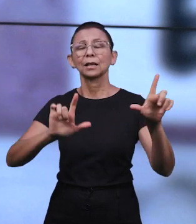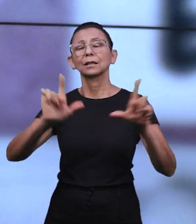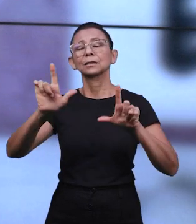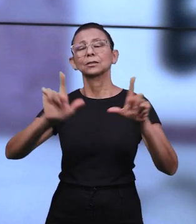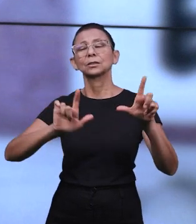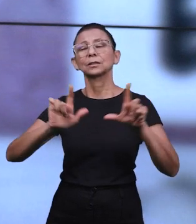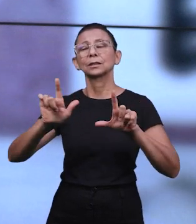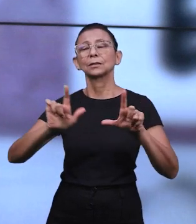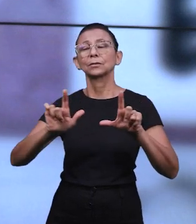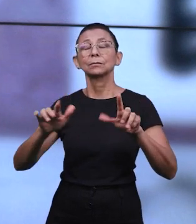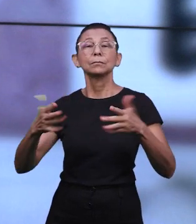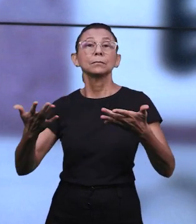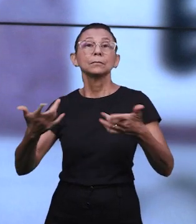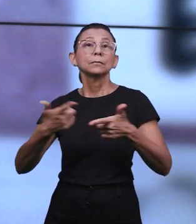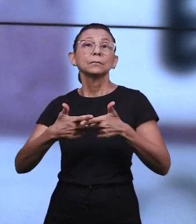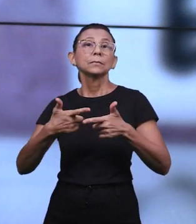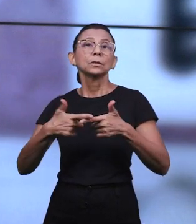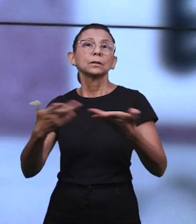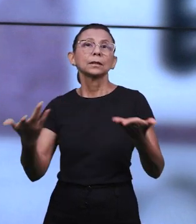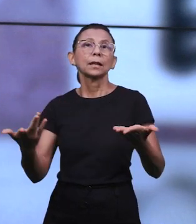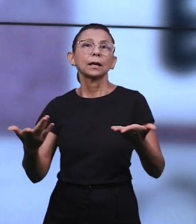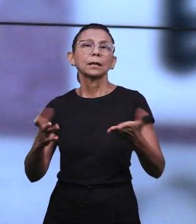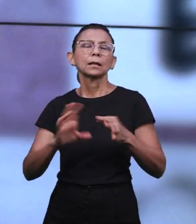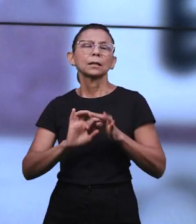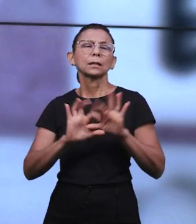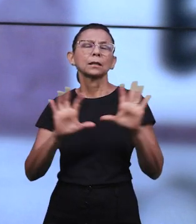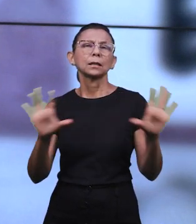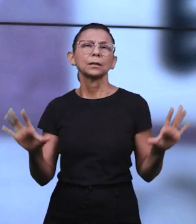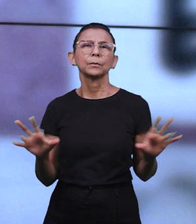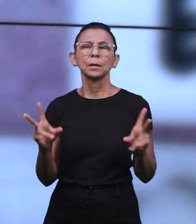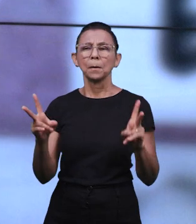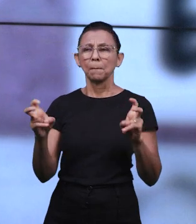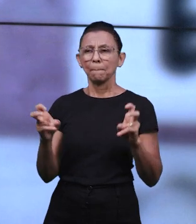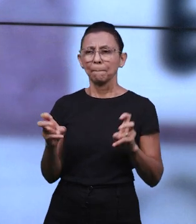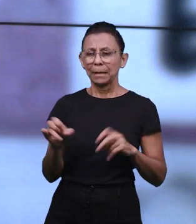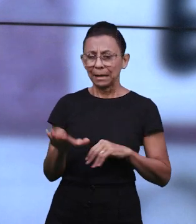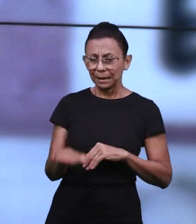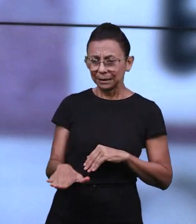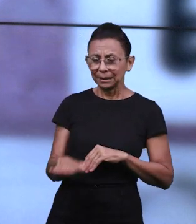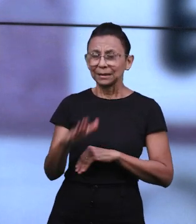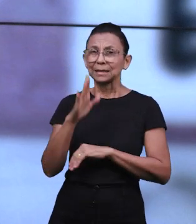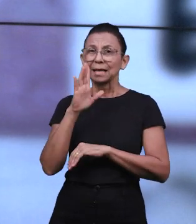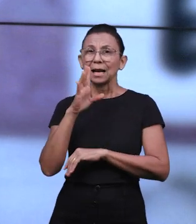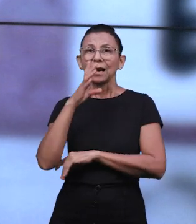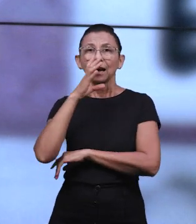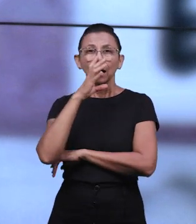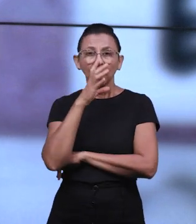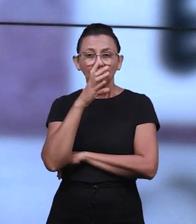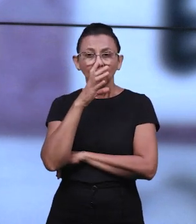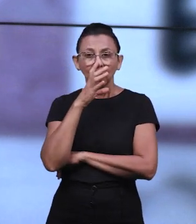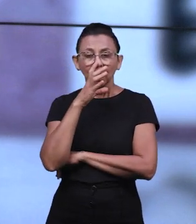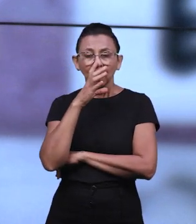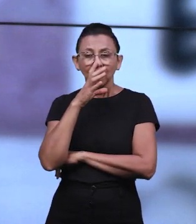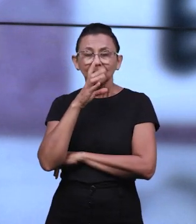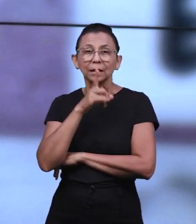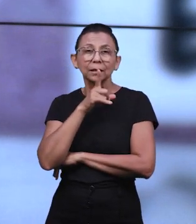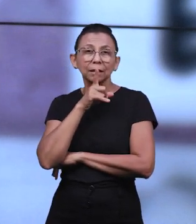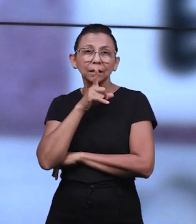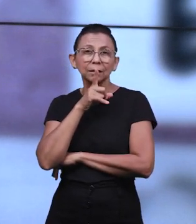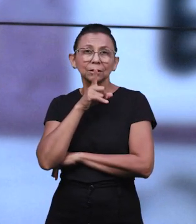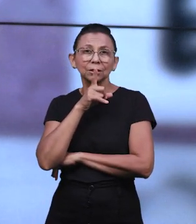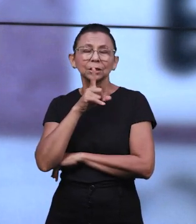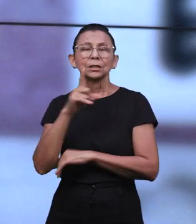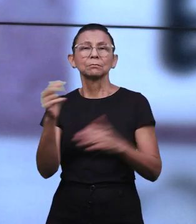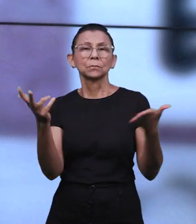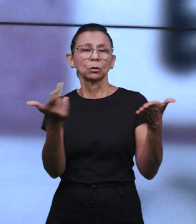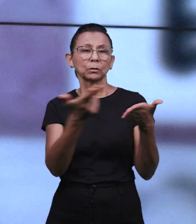desejarem. E por que elas deixam? Ao perceber que a criança fica quieta ao assistir um desenho, sempre que precisa